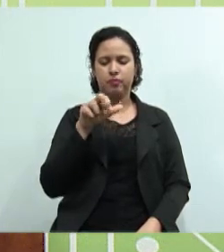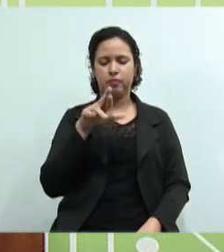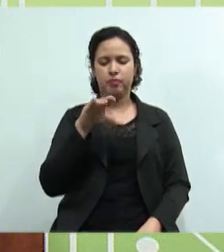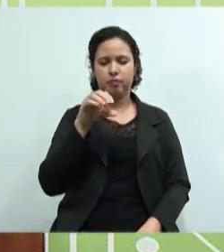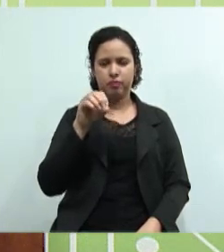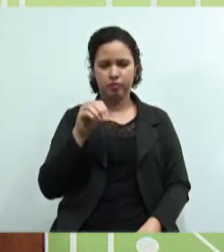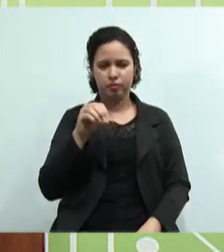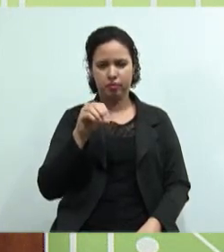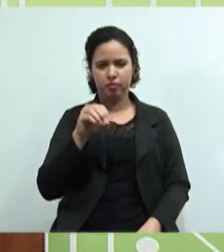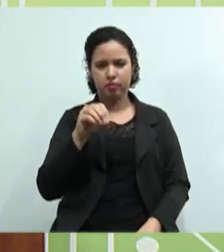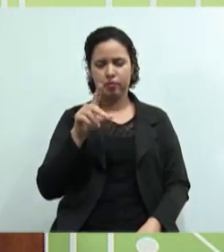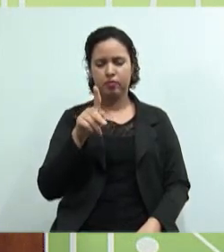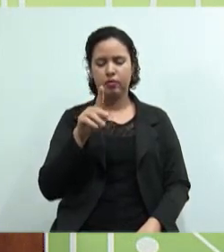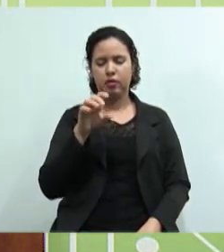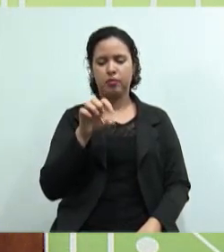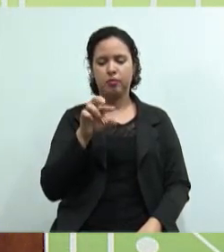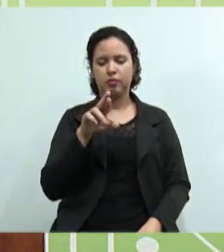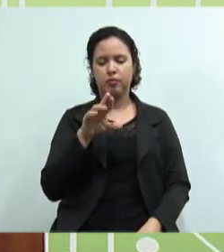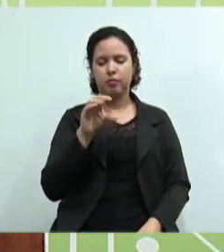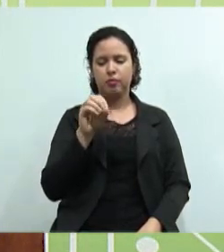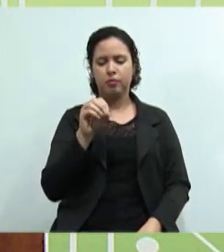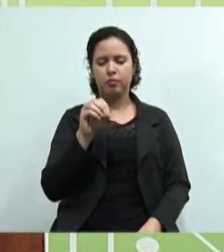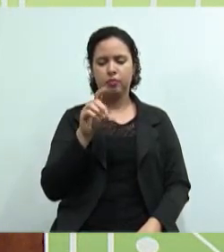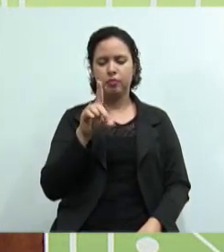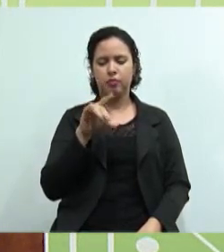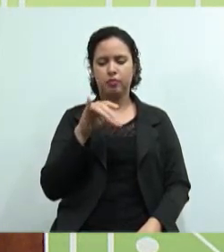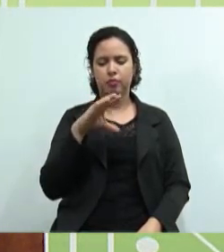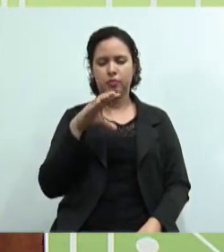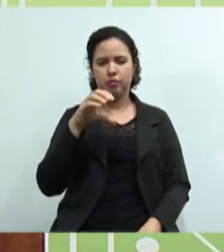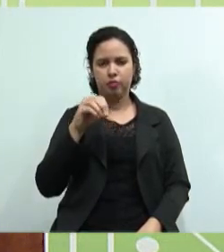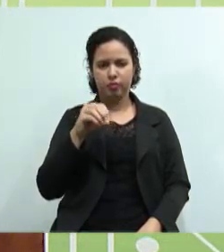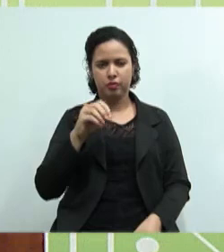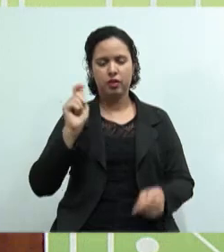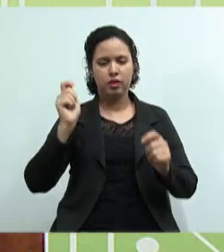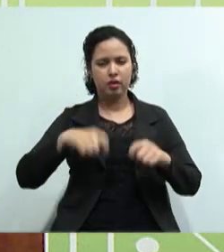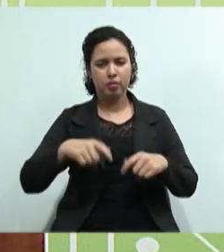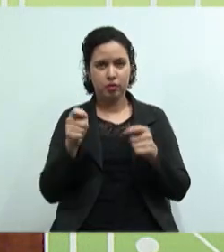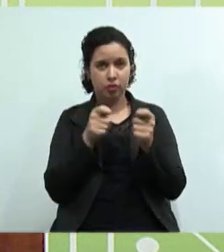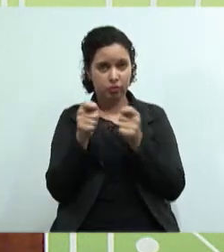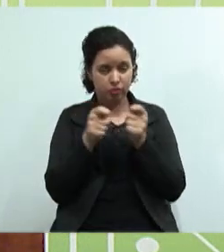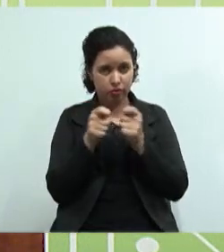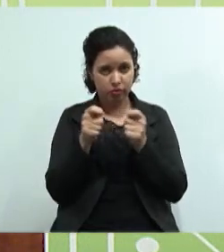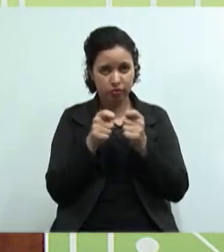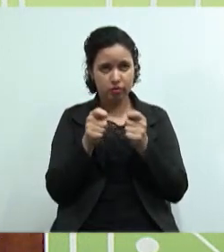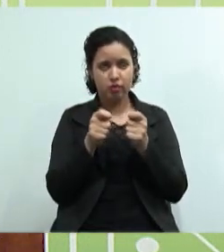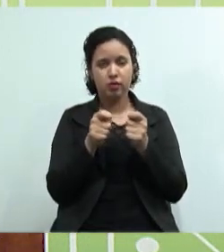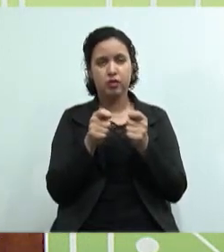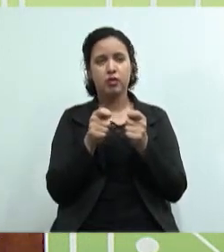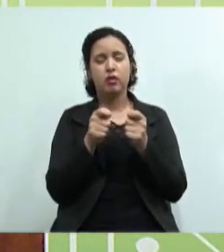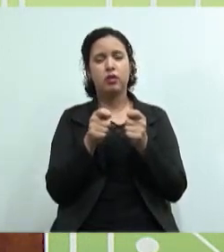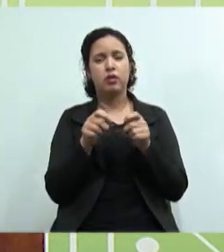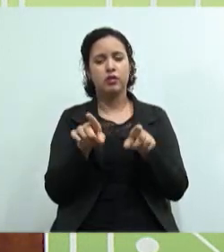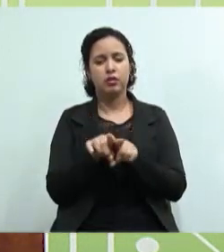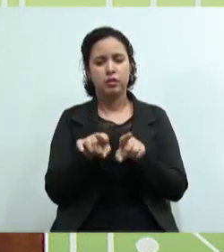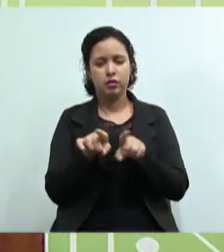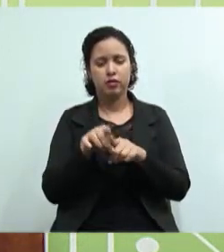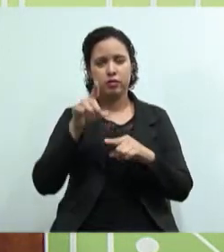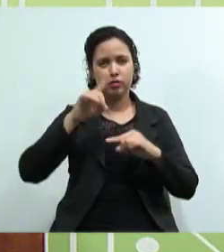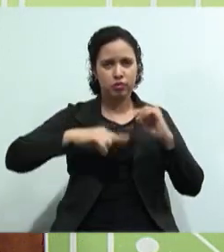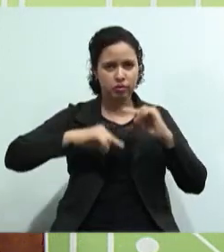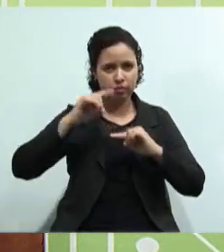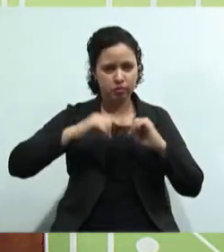computador através do Excel, a gente consegue fazer o controle de estoque do material de consumo, dos